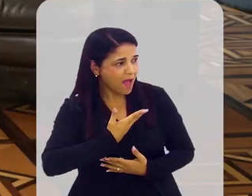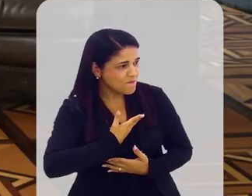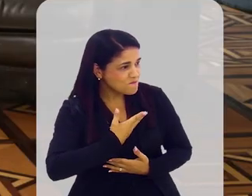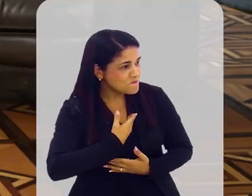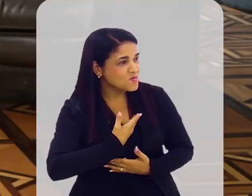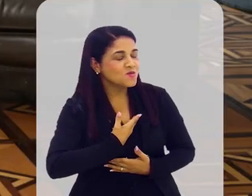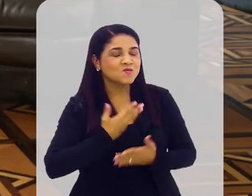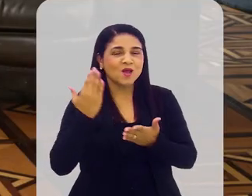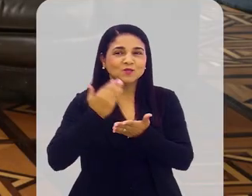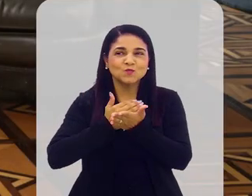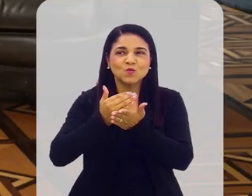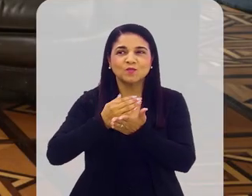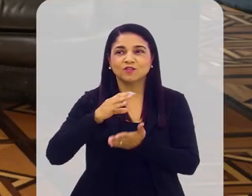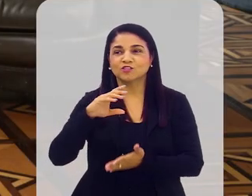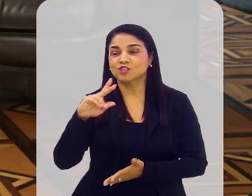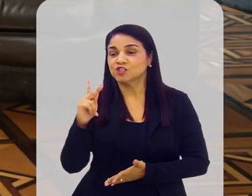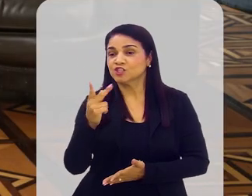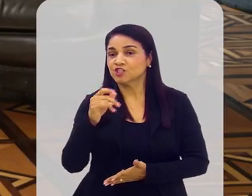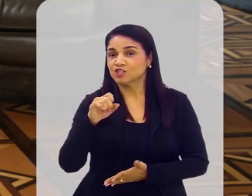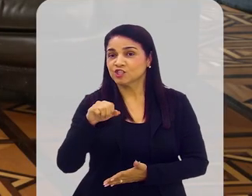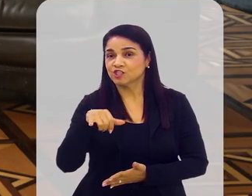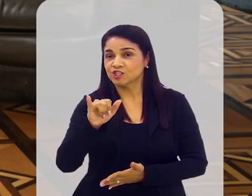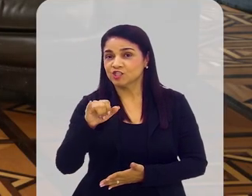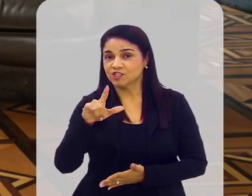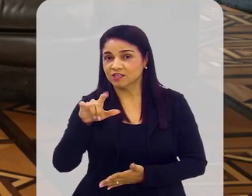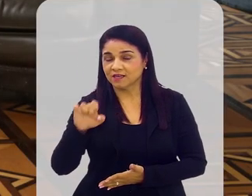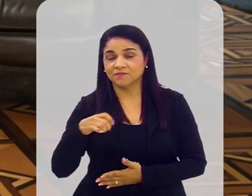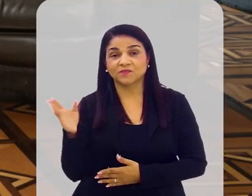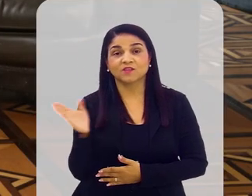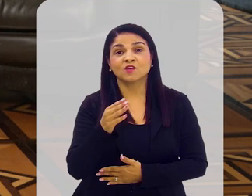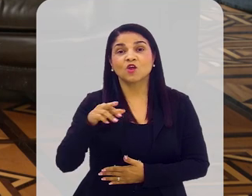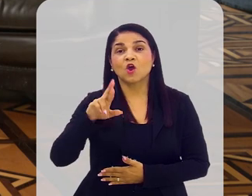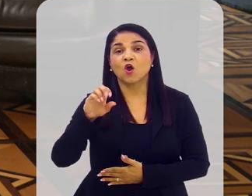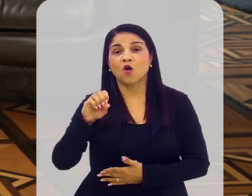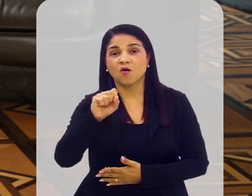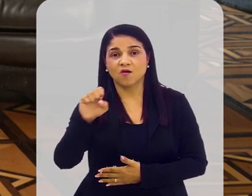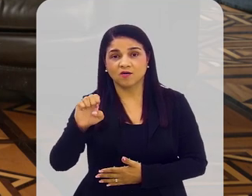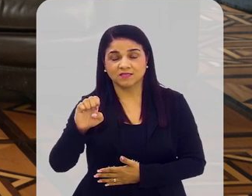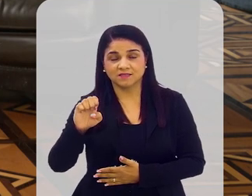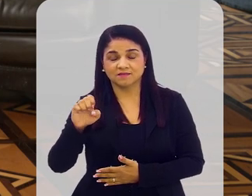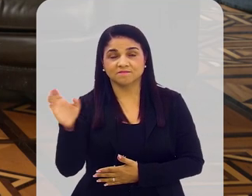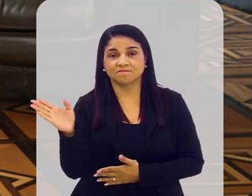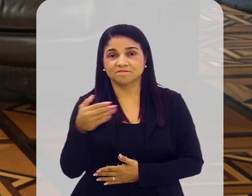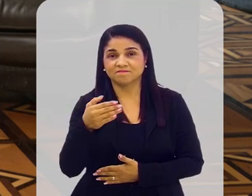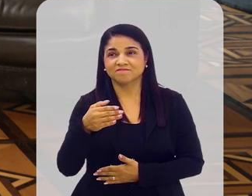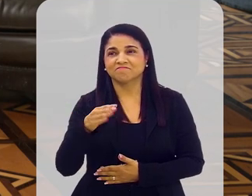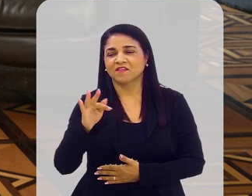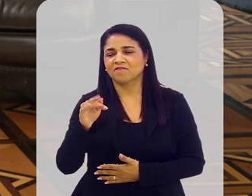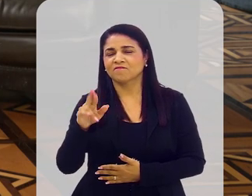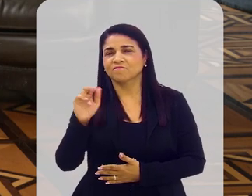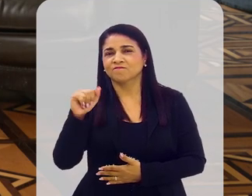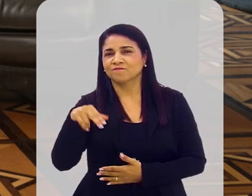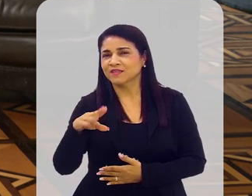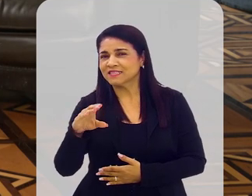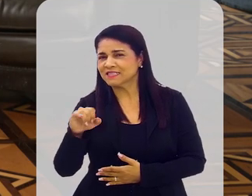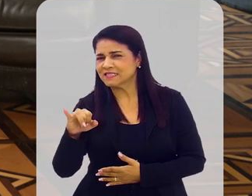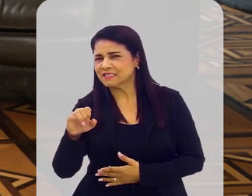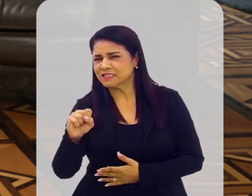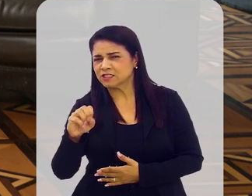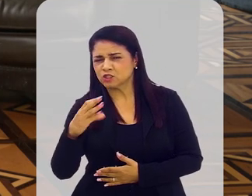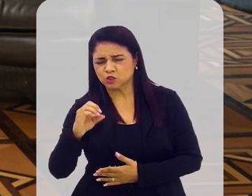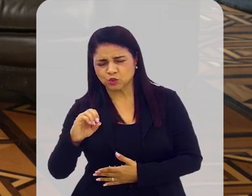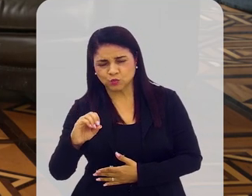Deus. Lá no início, Shirley Carvalhais. Ozzy Nascimento, Francisco Bezerra, isso é tudo